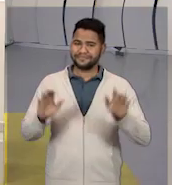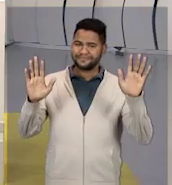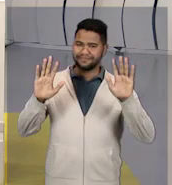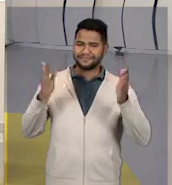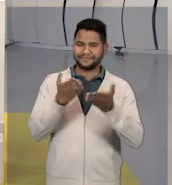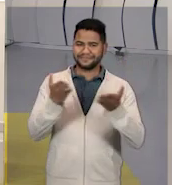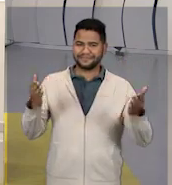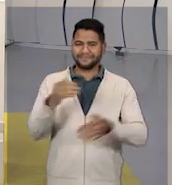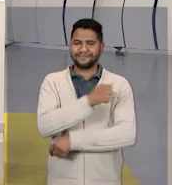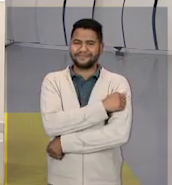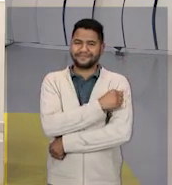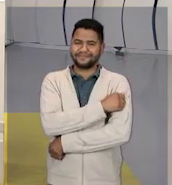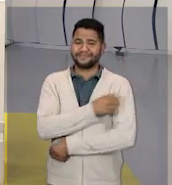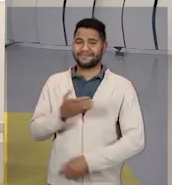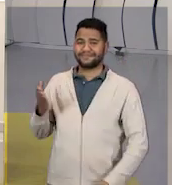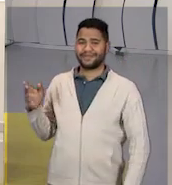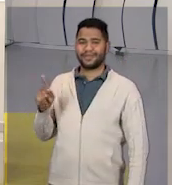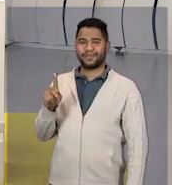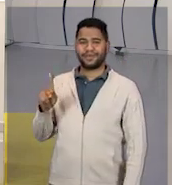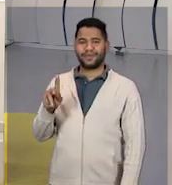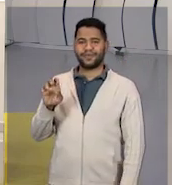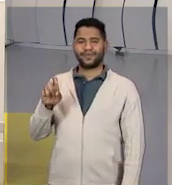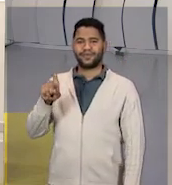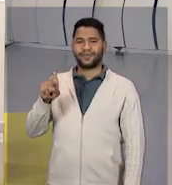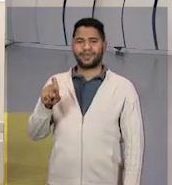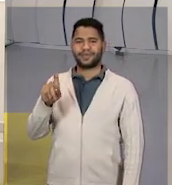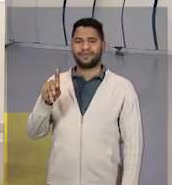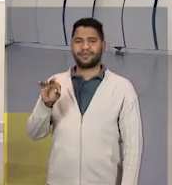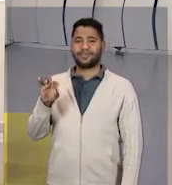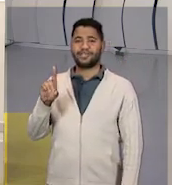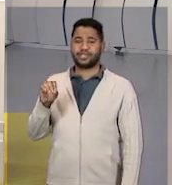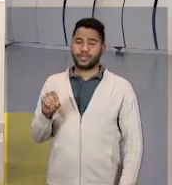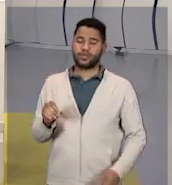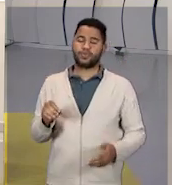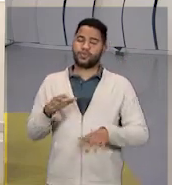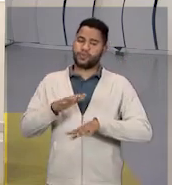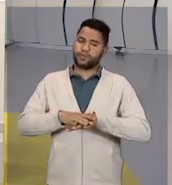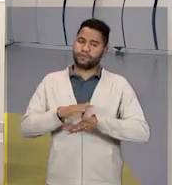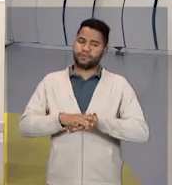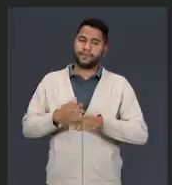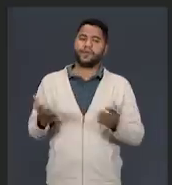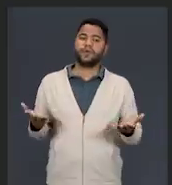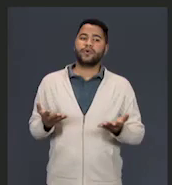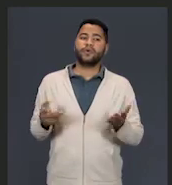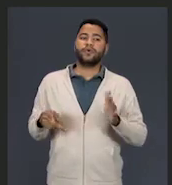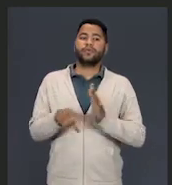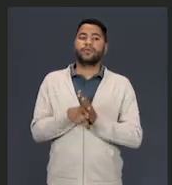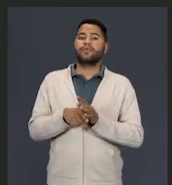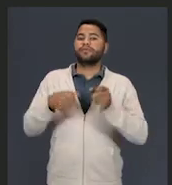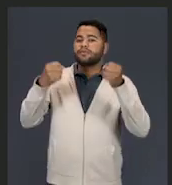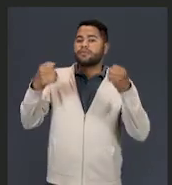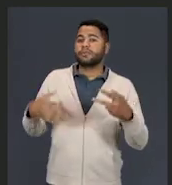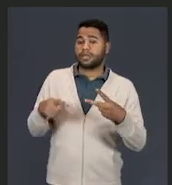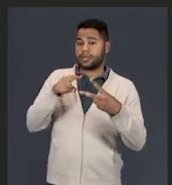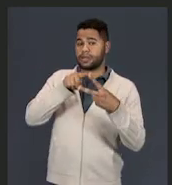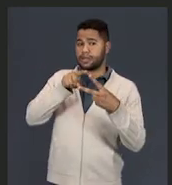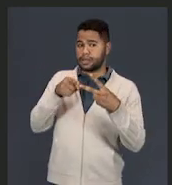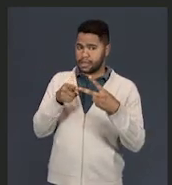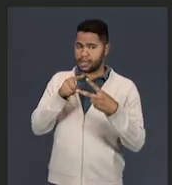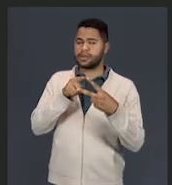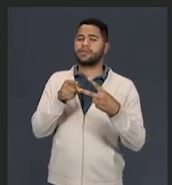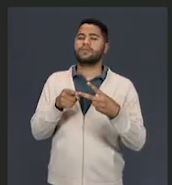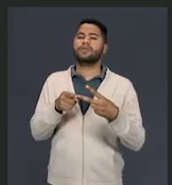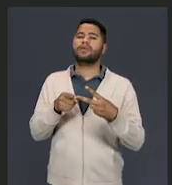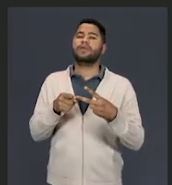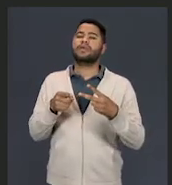Olá, estudantes! Eu sou o professor Expedito, professor de matemática, e hoje nós vamos estar falando sobre ângulos, não é? E é